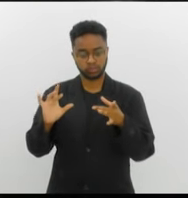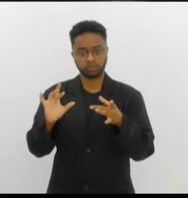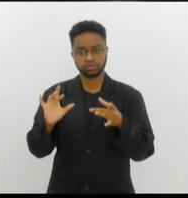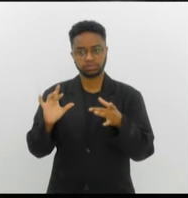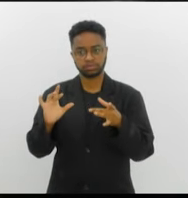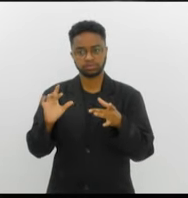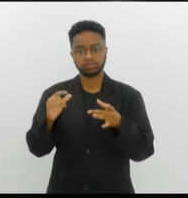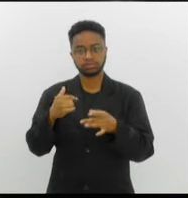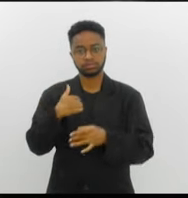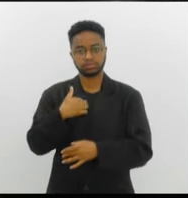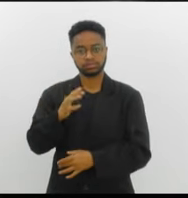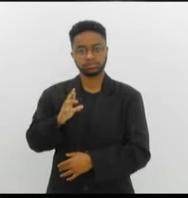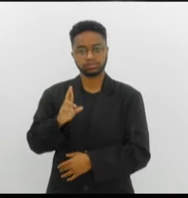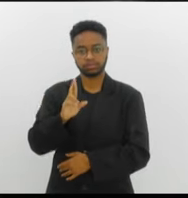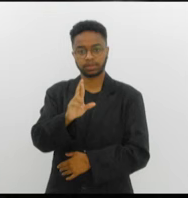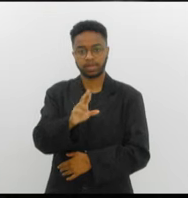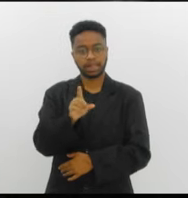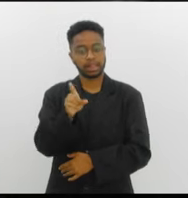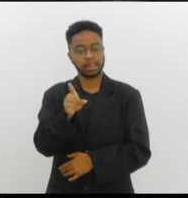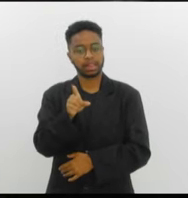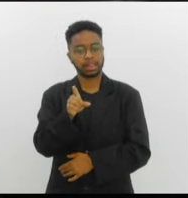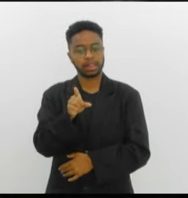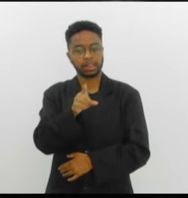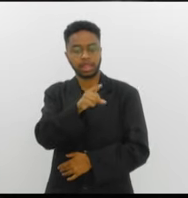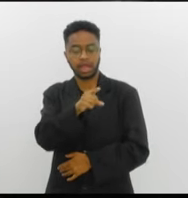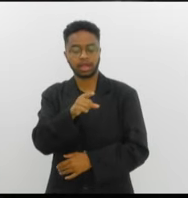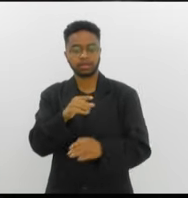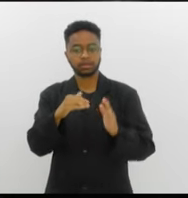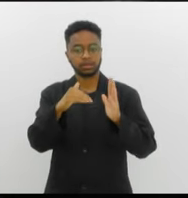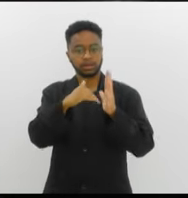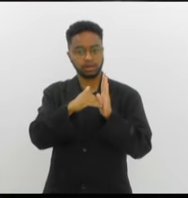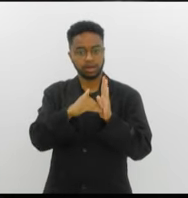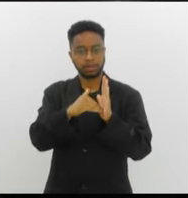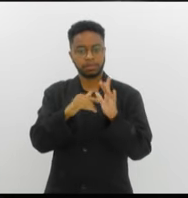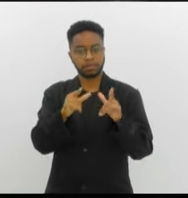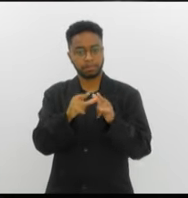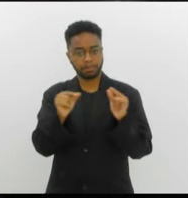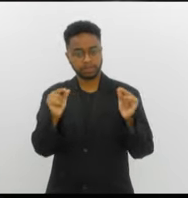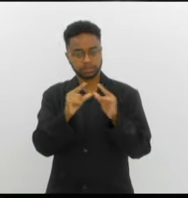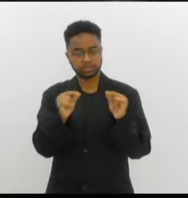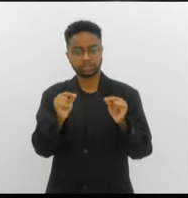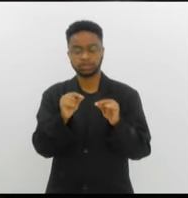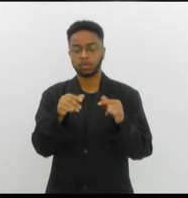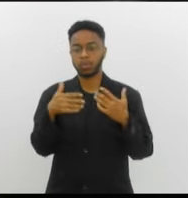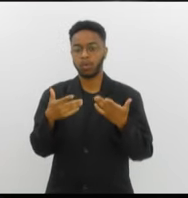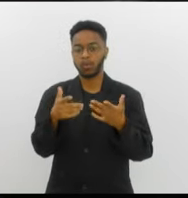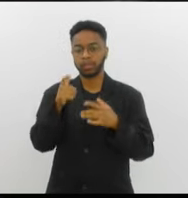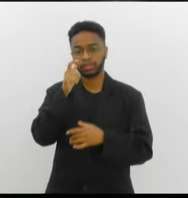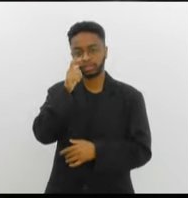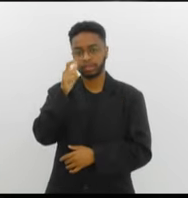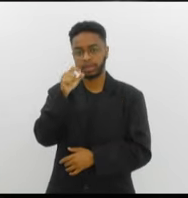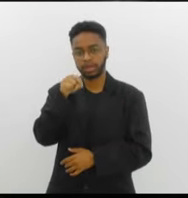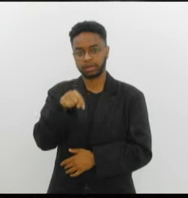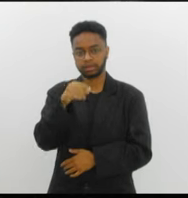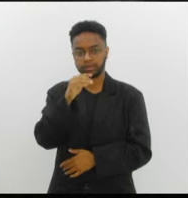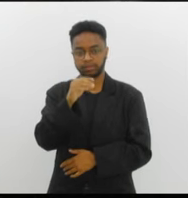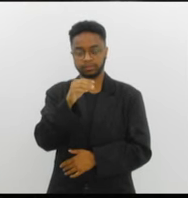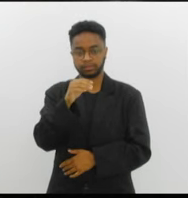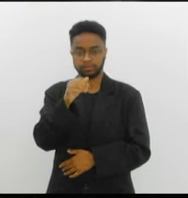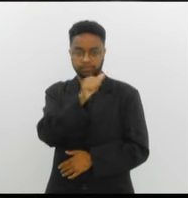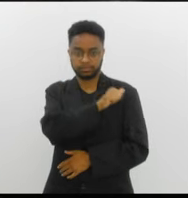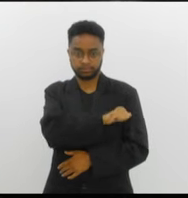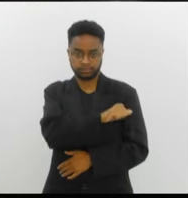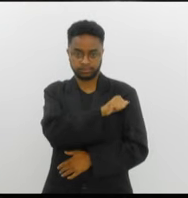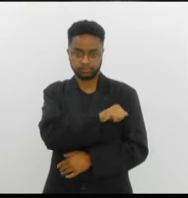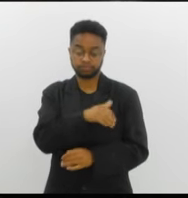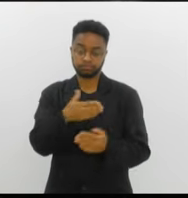eu representasse lá na Câmara os interesses do Estado do Rio de Janeiro. E acredito